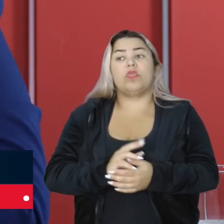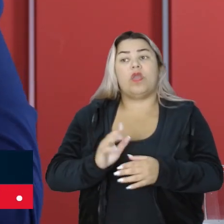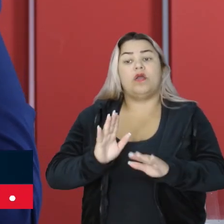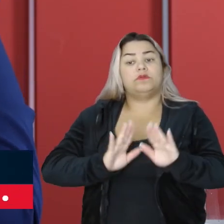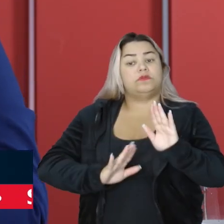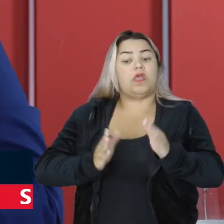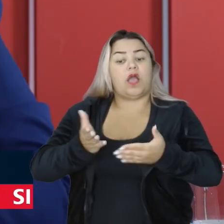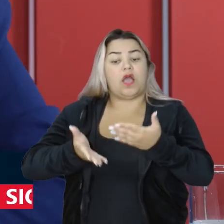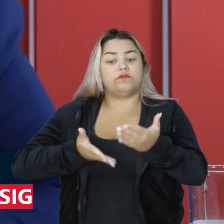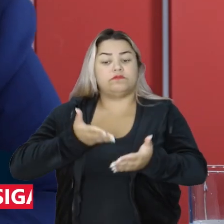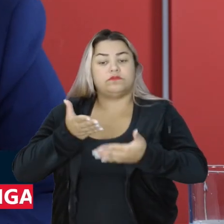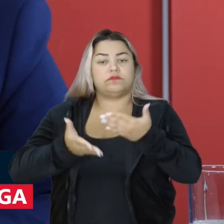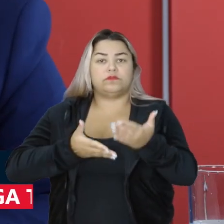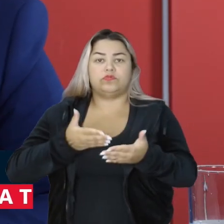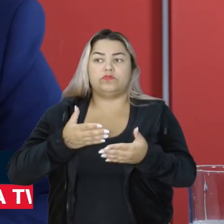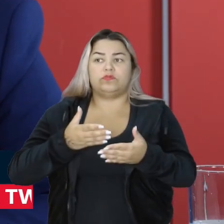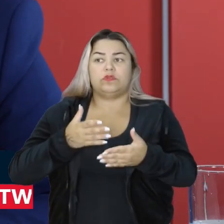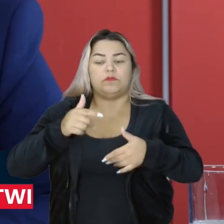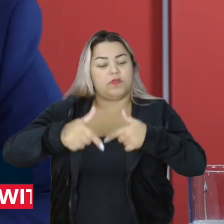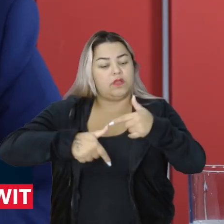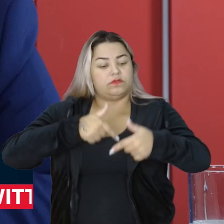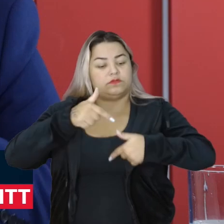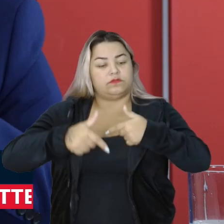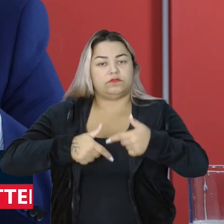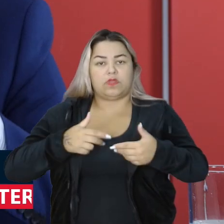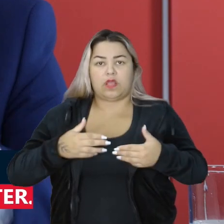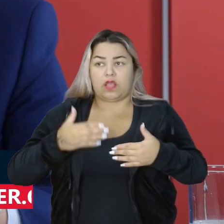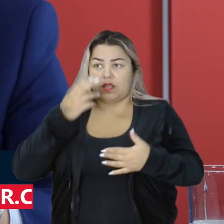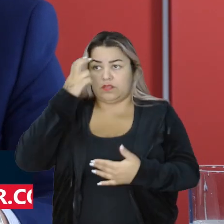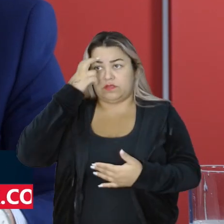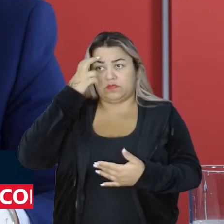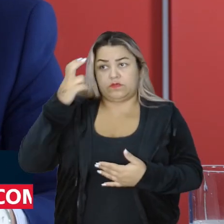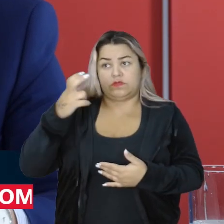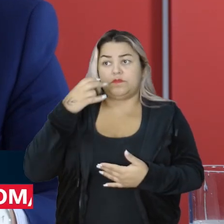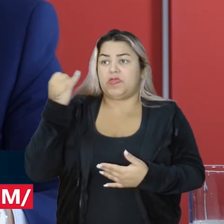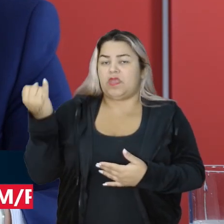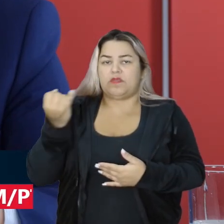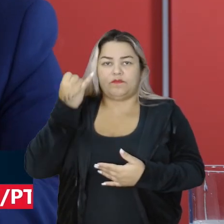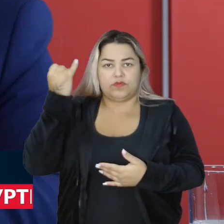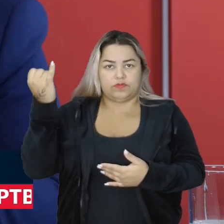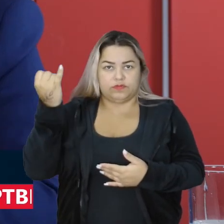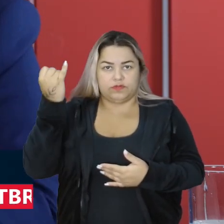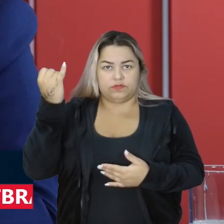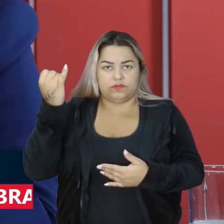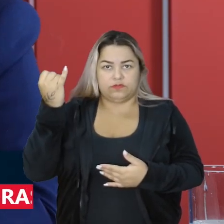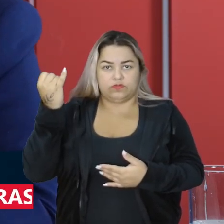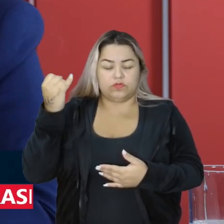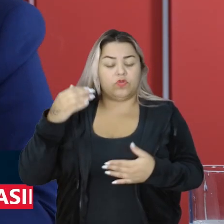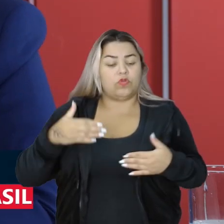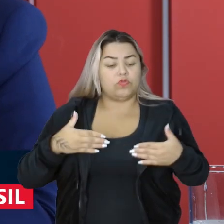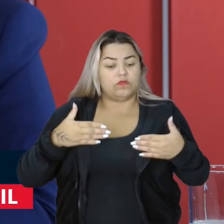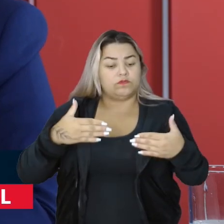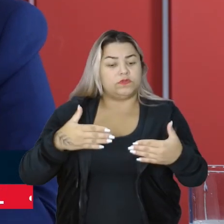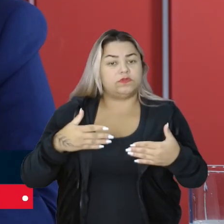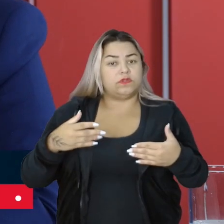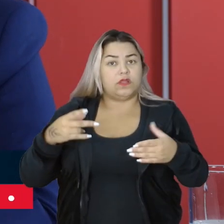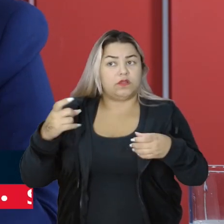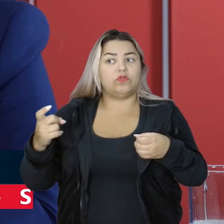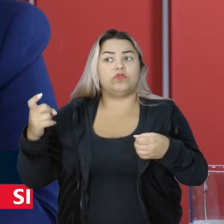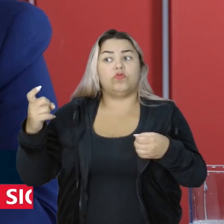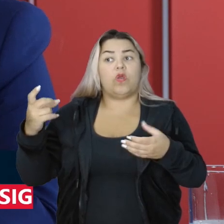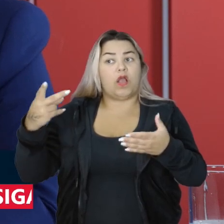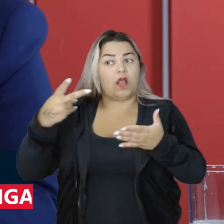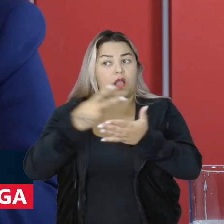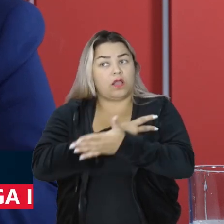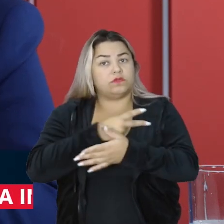cultura, que é a preocupação do presidente que você comentava, é extremamente importante. Quando o Ministério voltou, ele